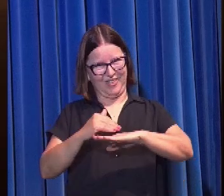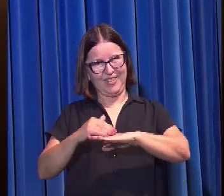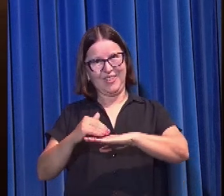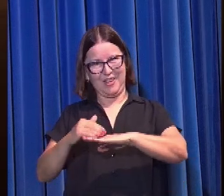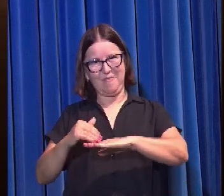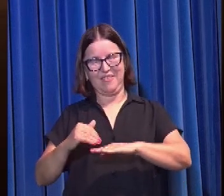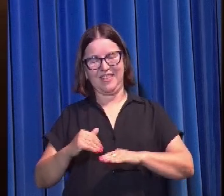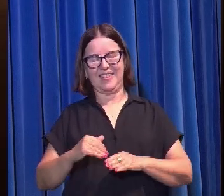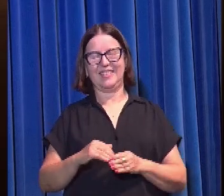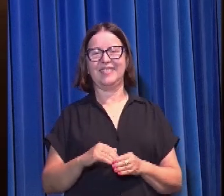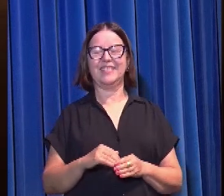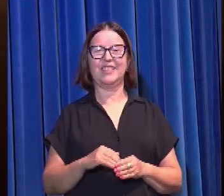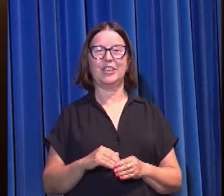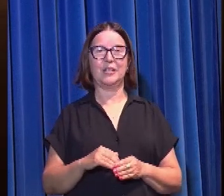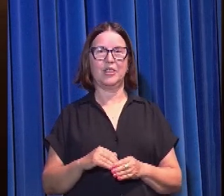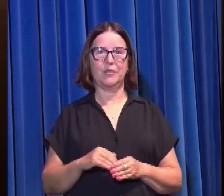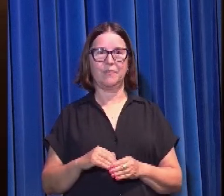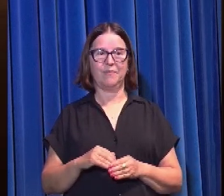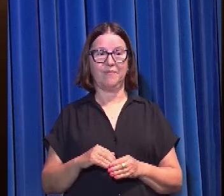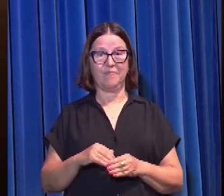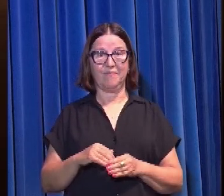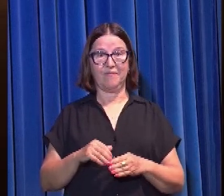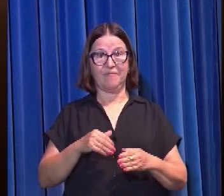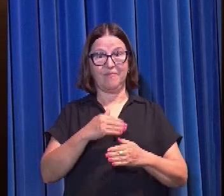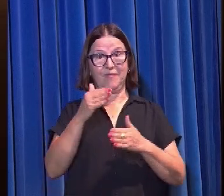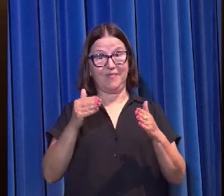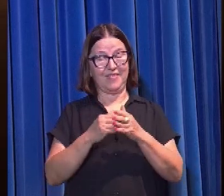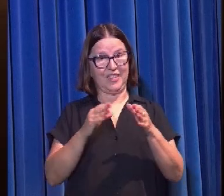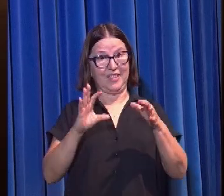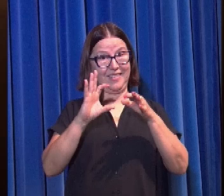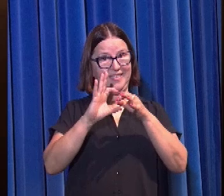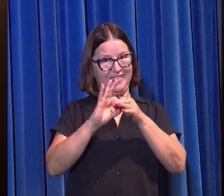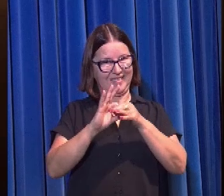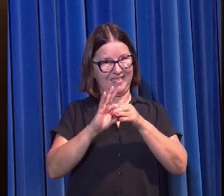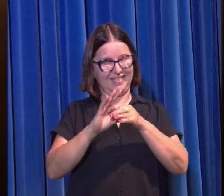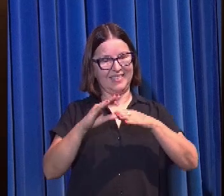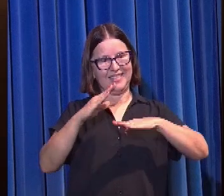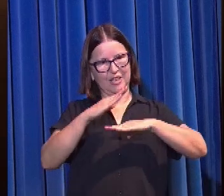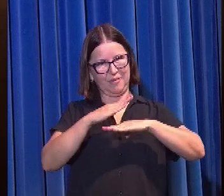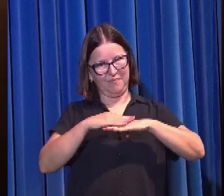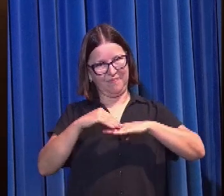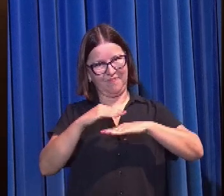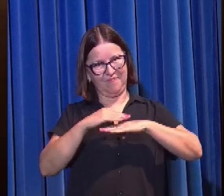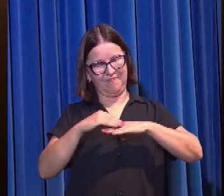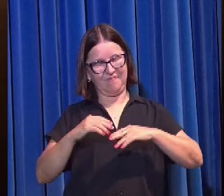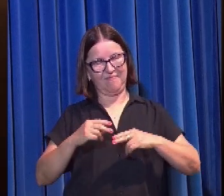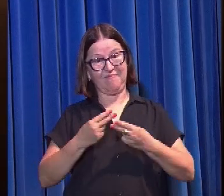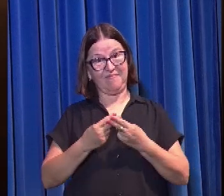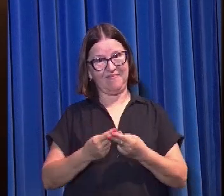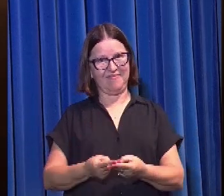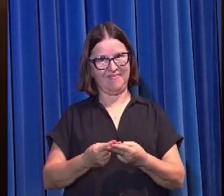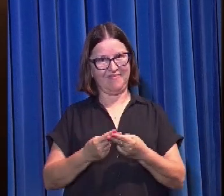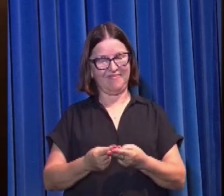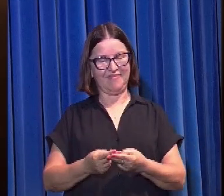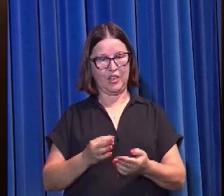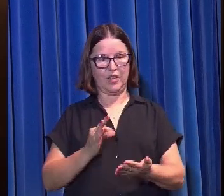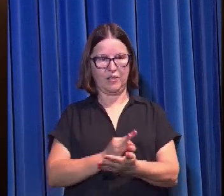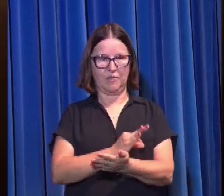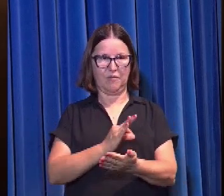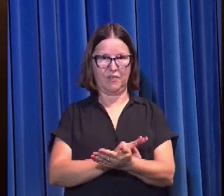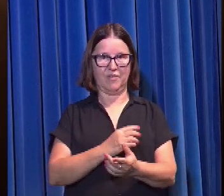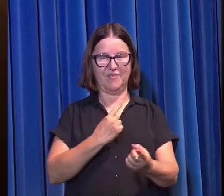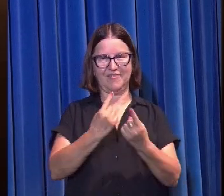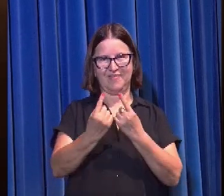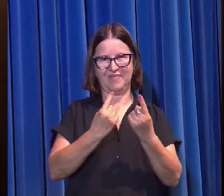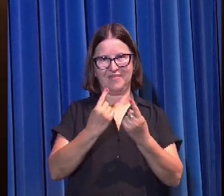fostes chamados, com toda a humildade e mansidão, com longanimidade, suportando-vos